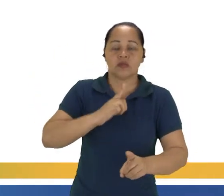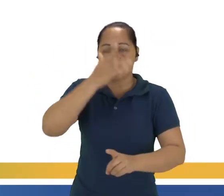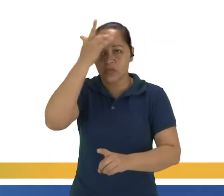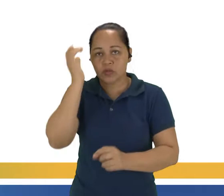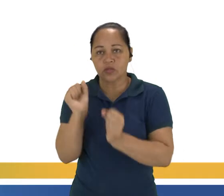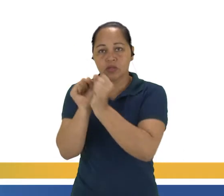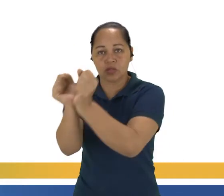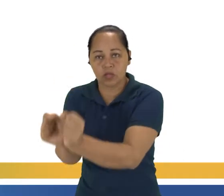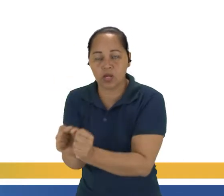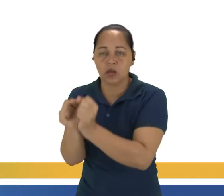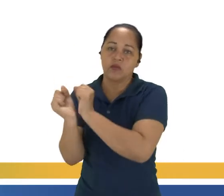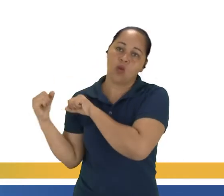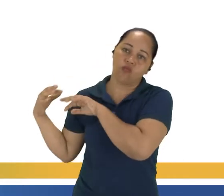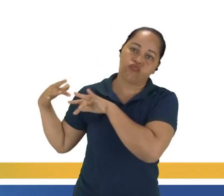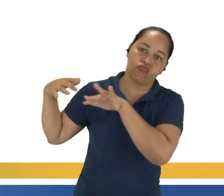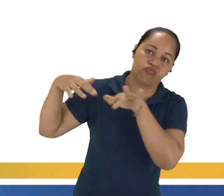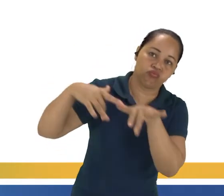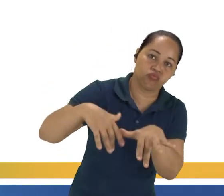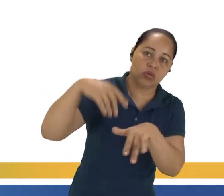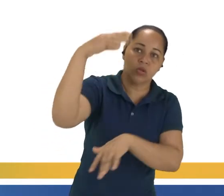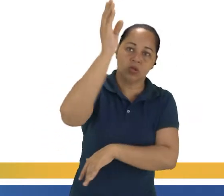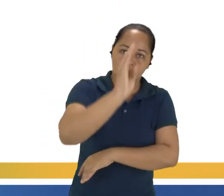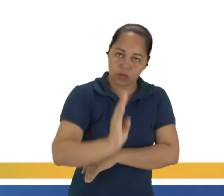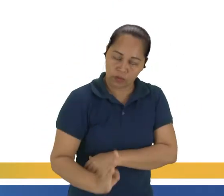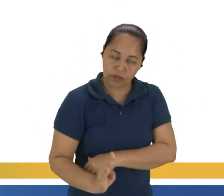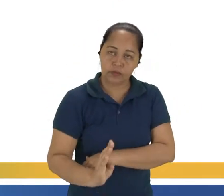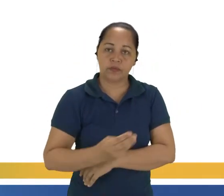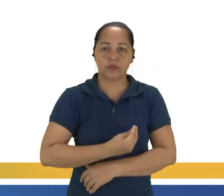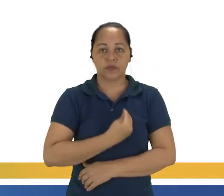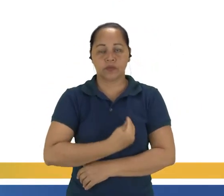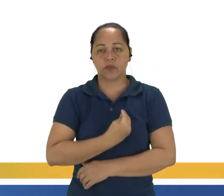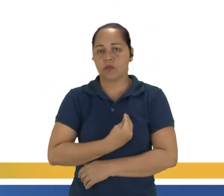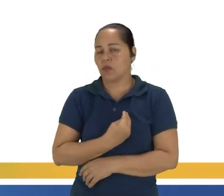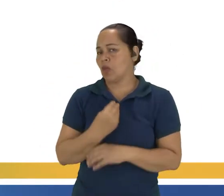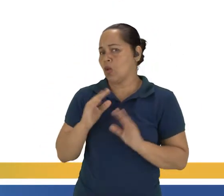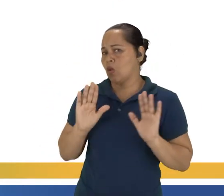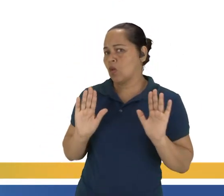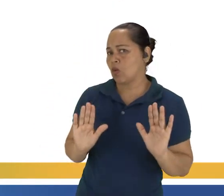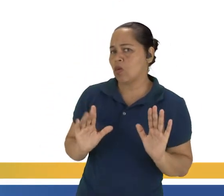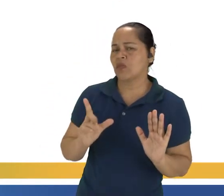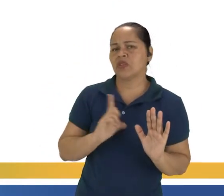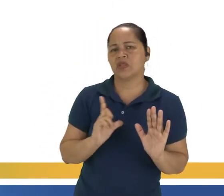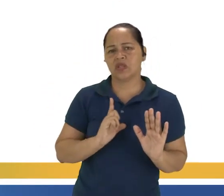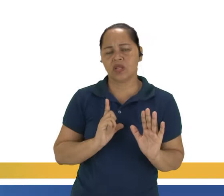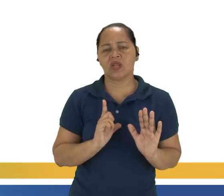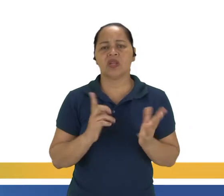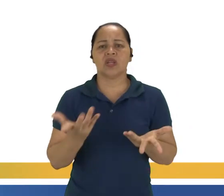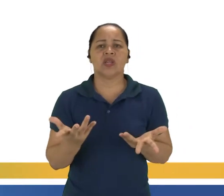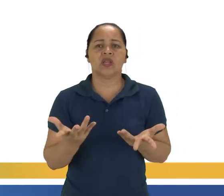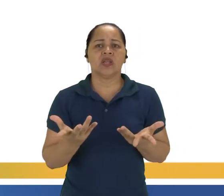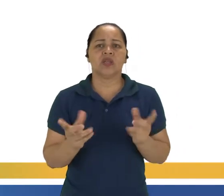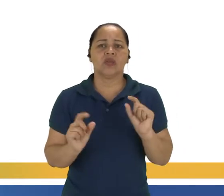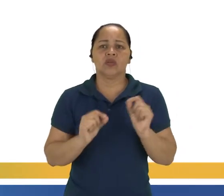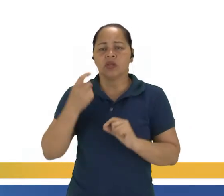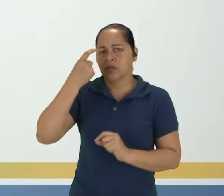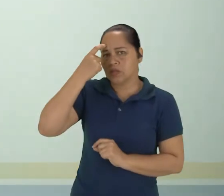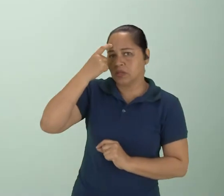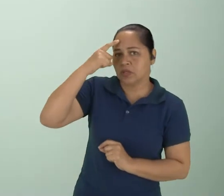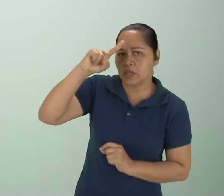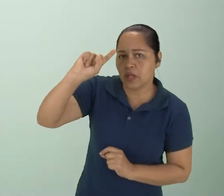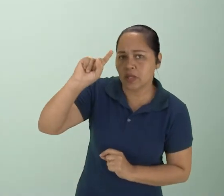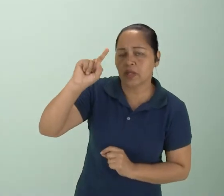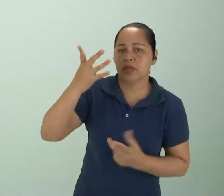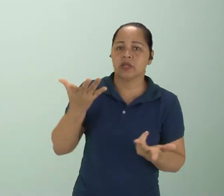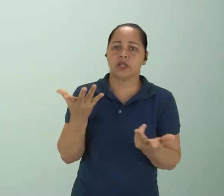escravos, imigrantes e outros países viveram no país, né? Então, o país ele é recheado desse tipo de ideia, desse tipo